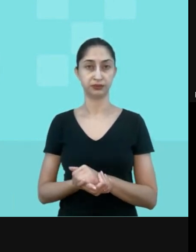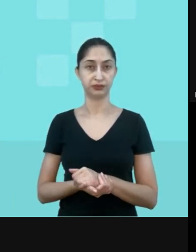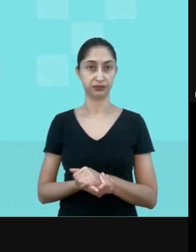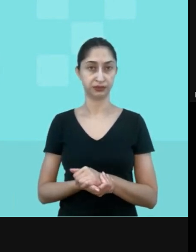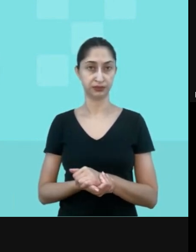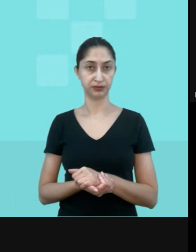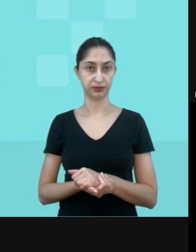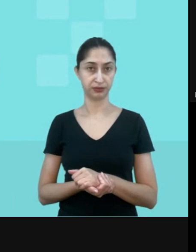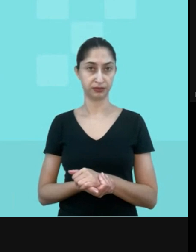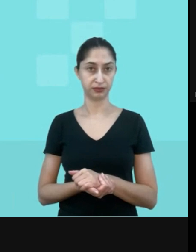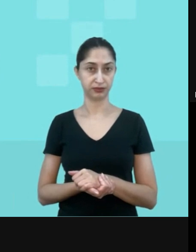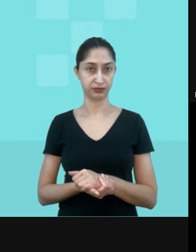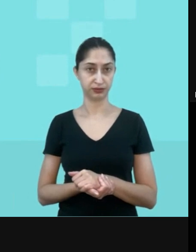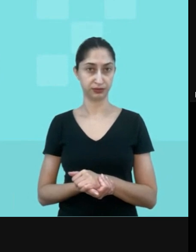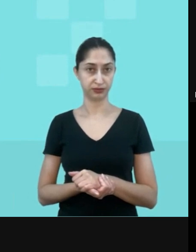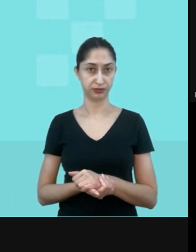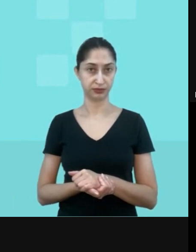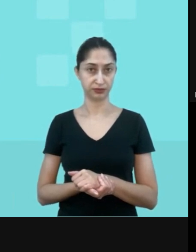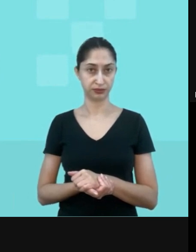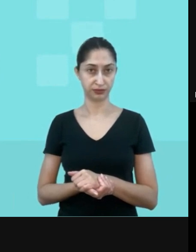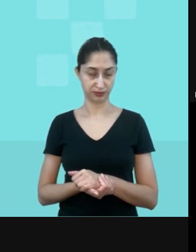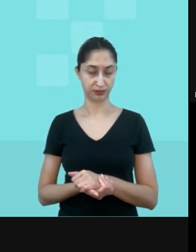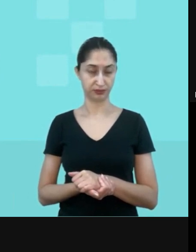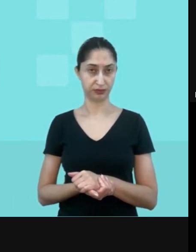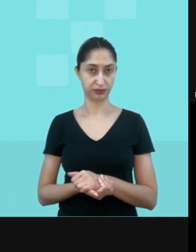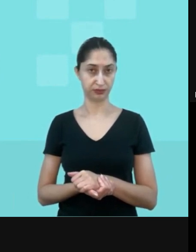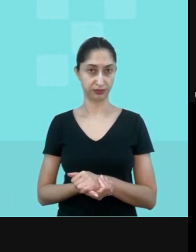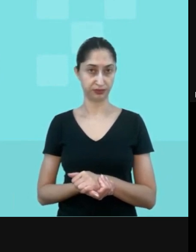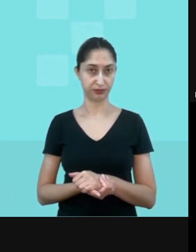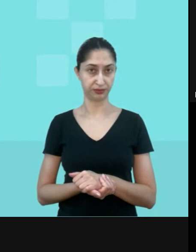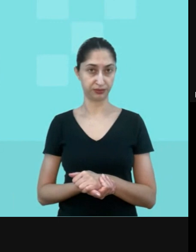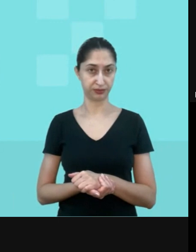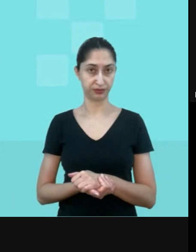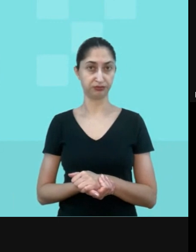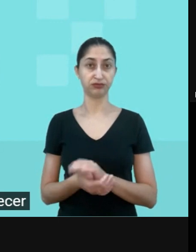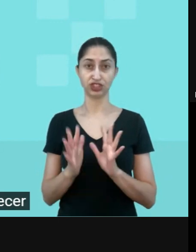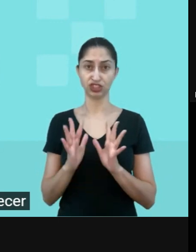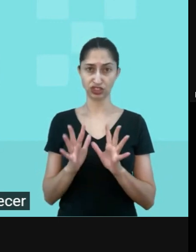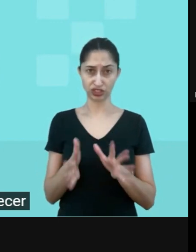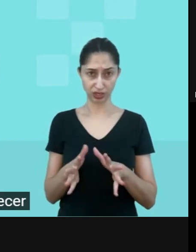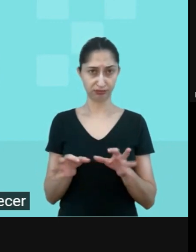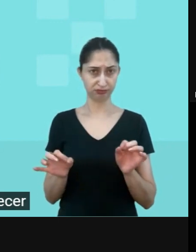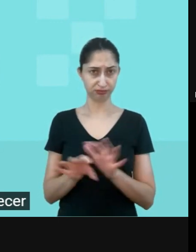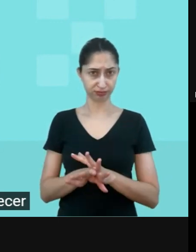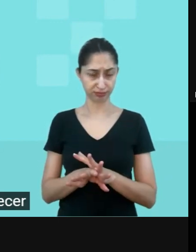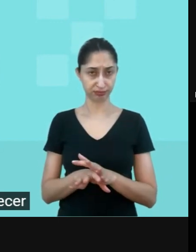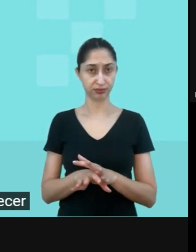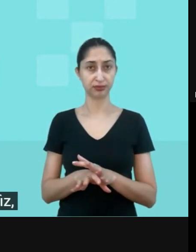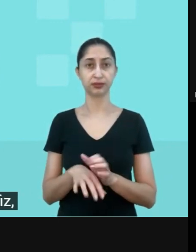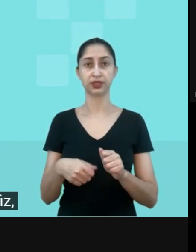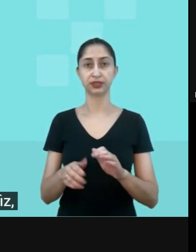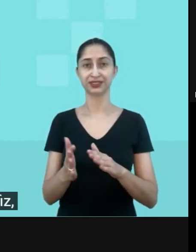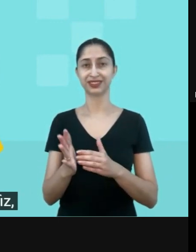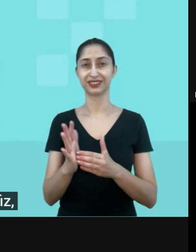dois lados, aí eu tenho que lavar o polegar. Bem lavado o polegar, não posso